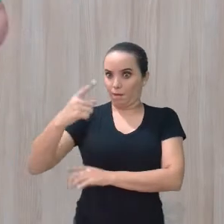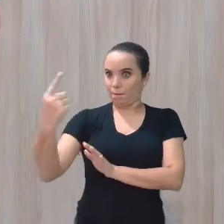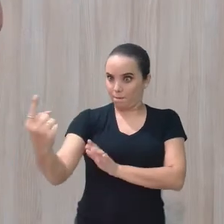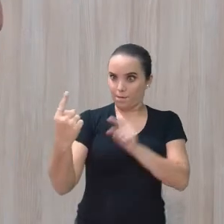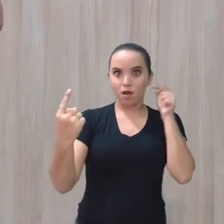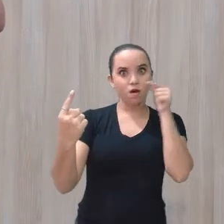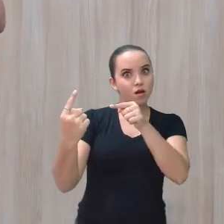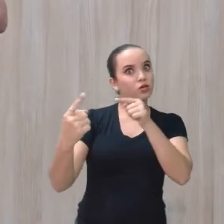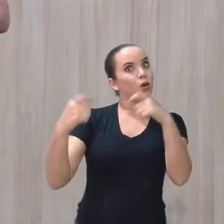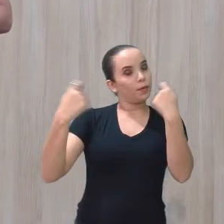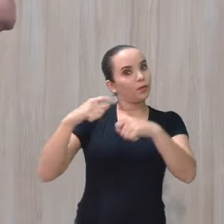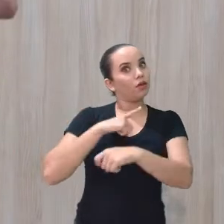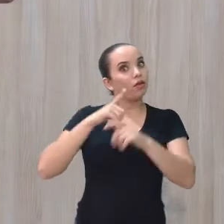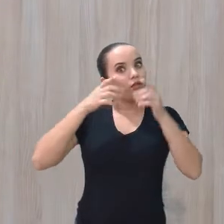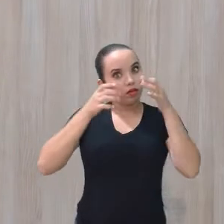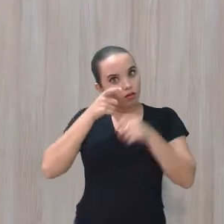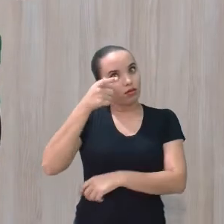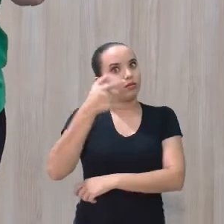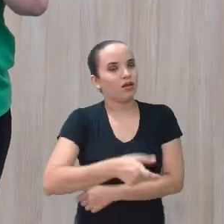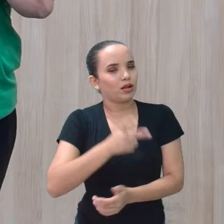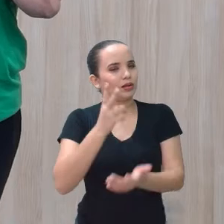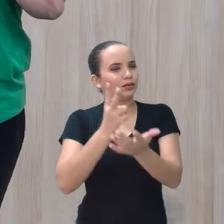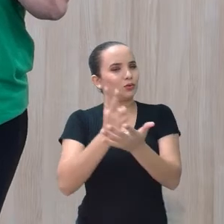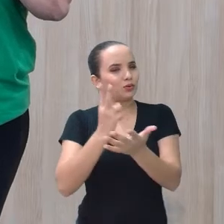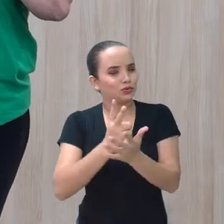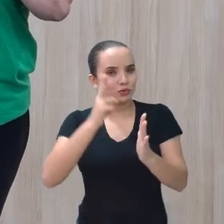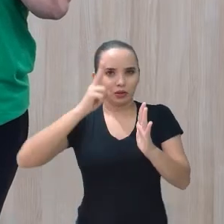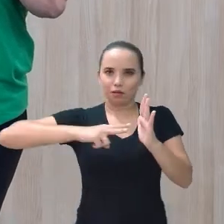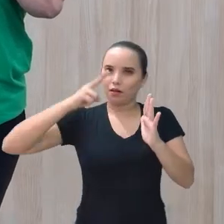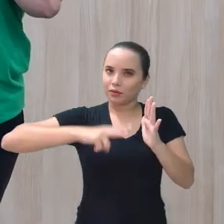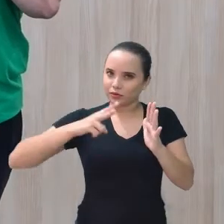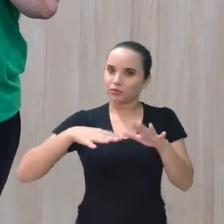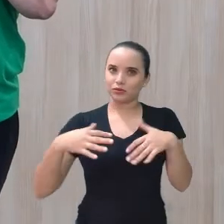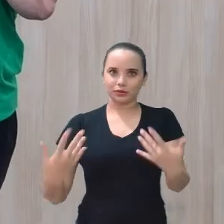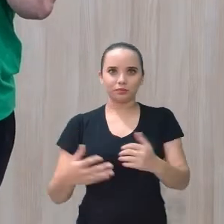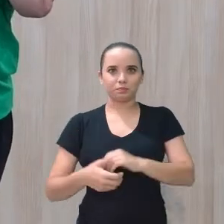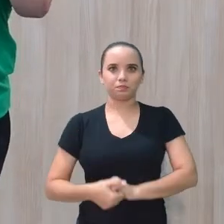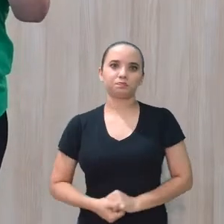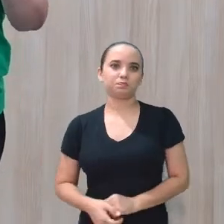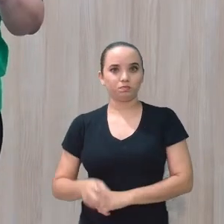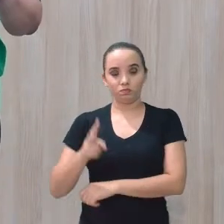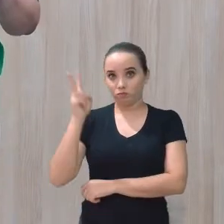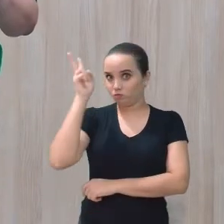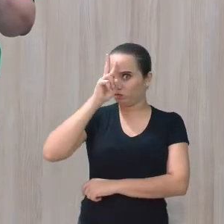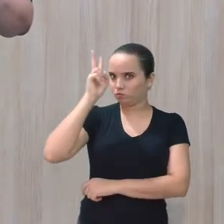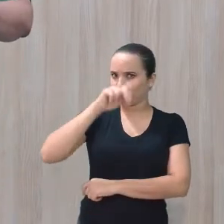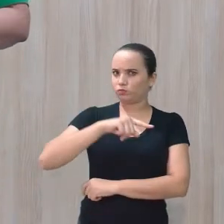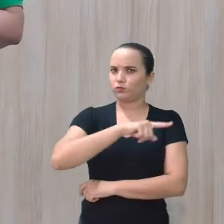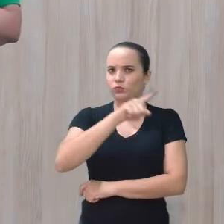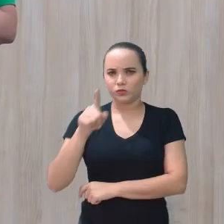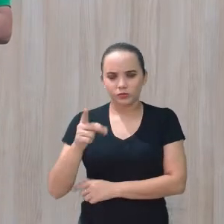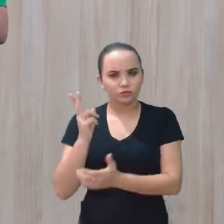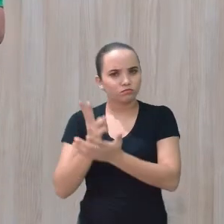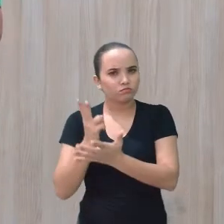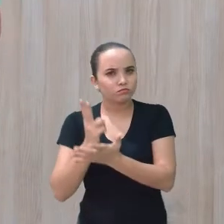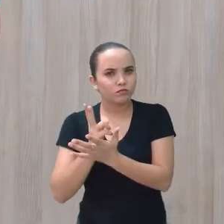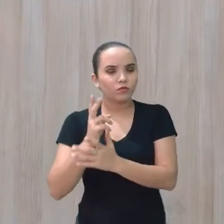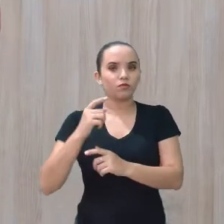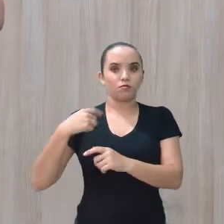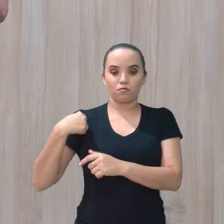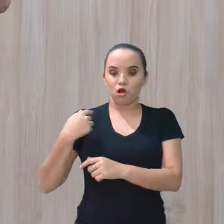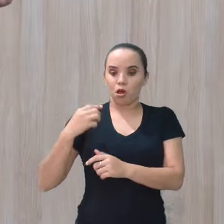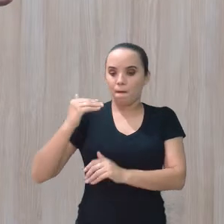continuar a leitura. Lembrem-se sempre, não é? Para avançarmos em